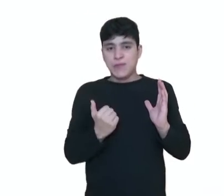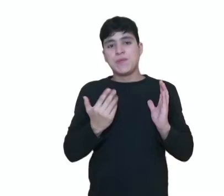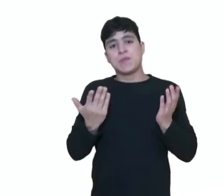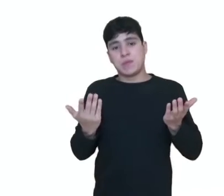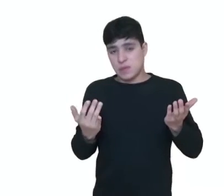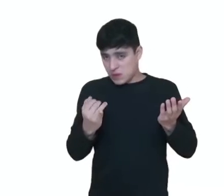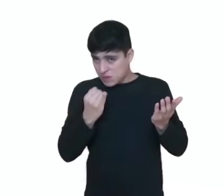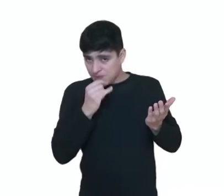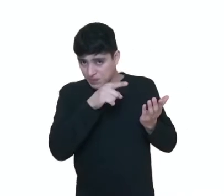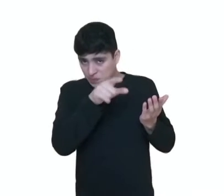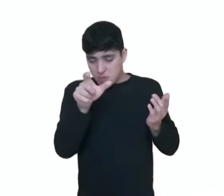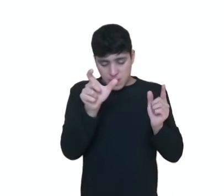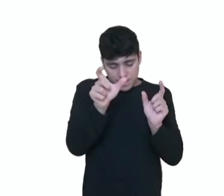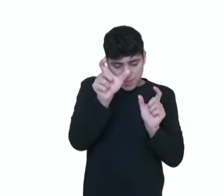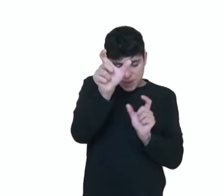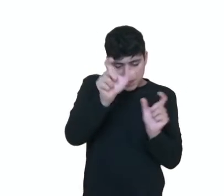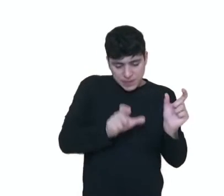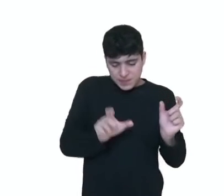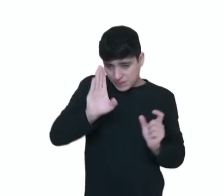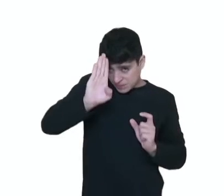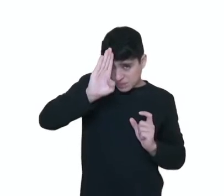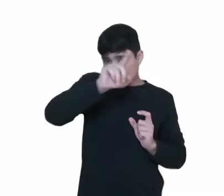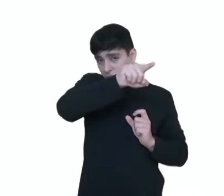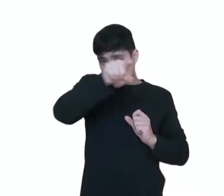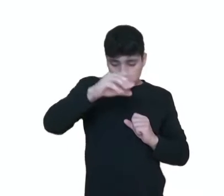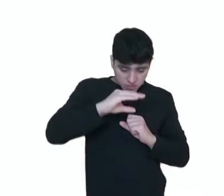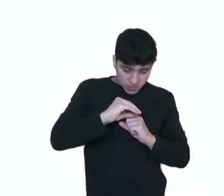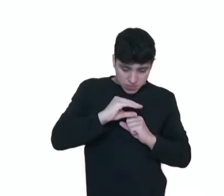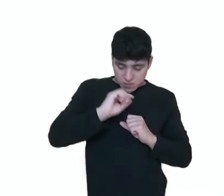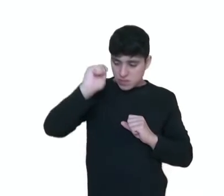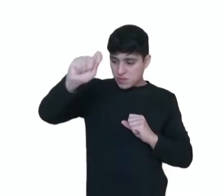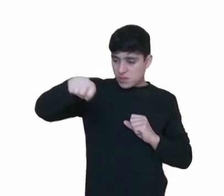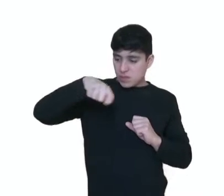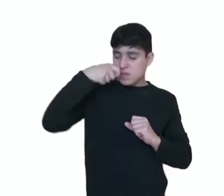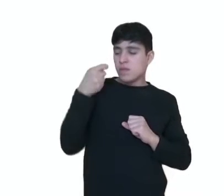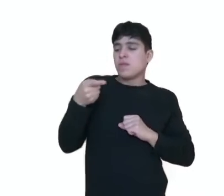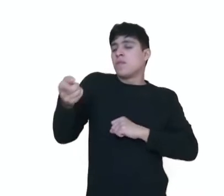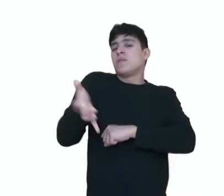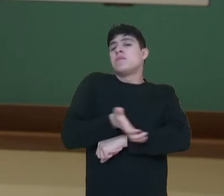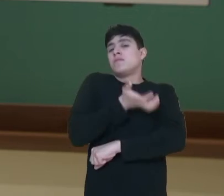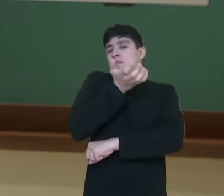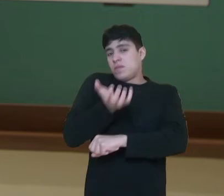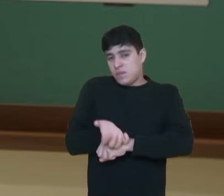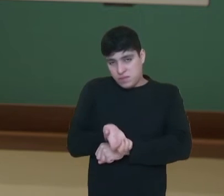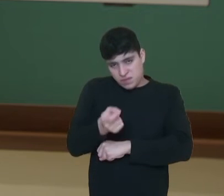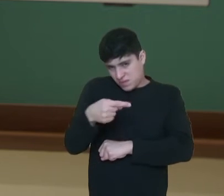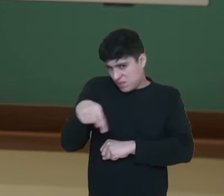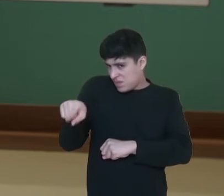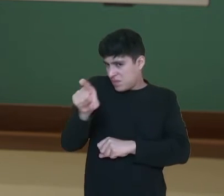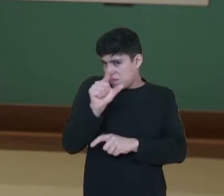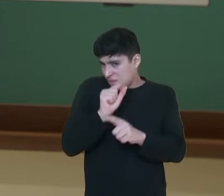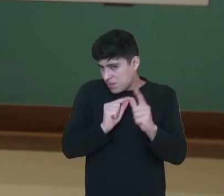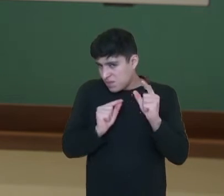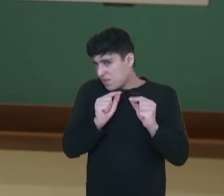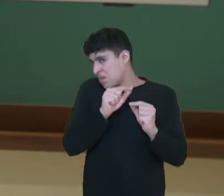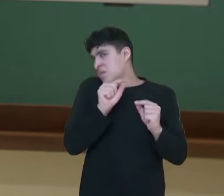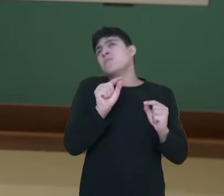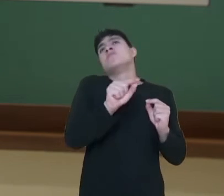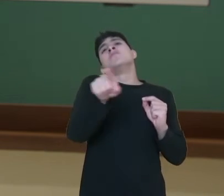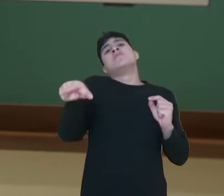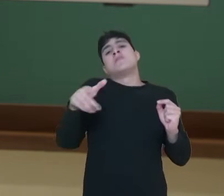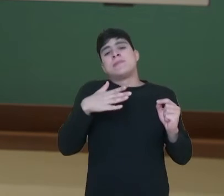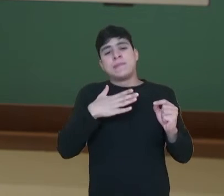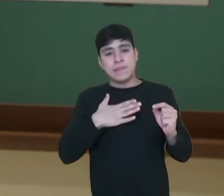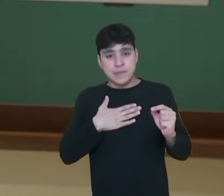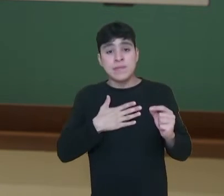com palavras-chave o seu conhecimento prévio sobre determinada matéria. Então, escolha uma matéria aí, pode ser a que você mais gosta, e